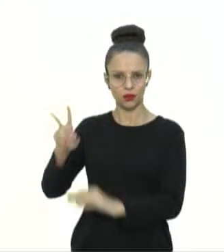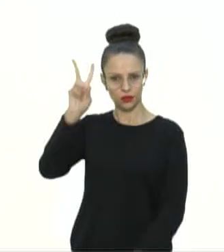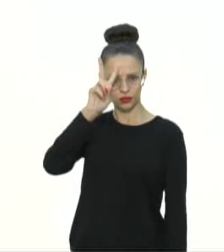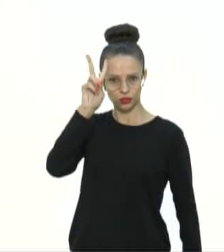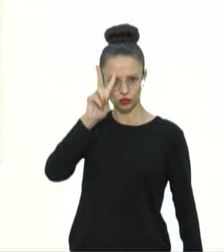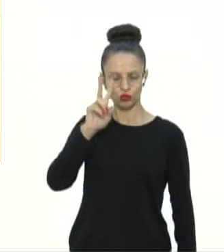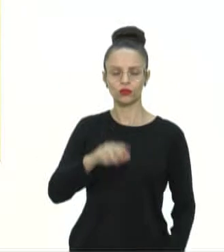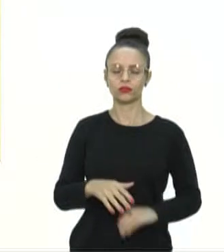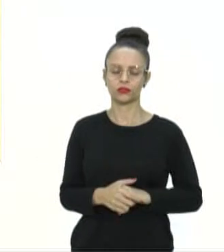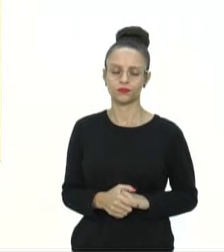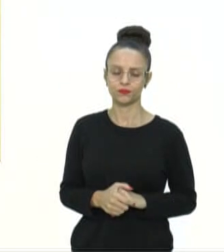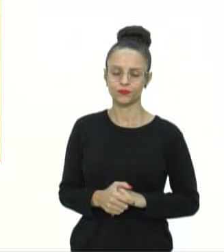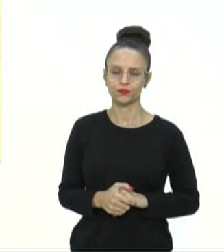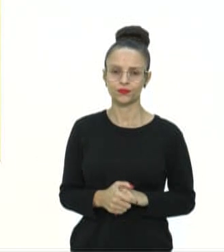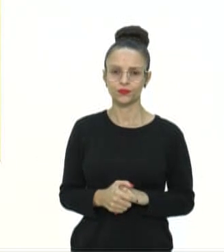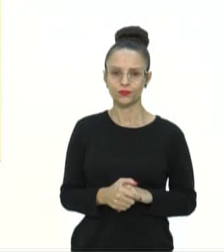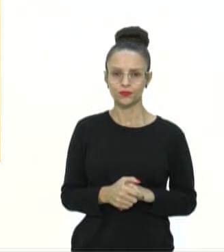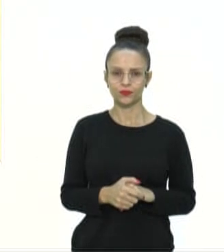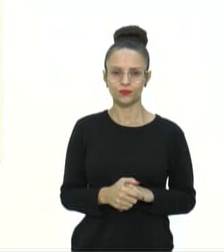cada um.